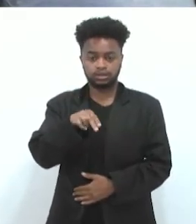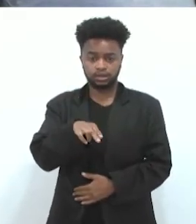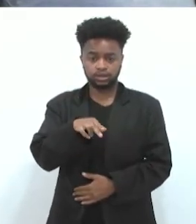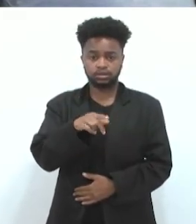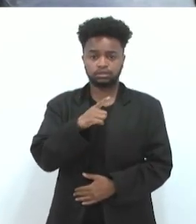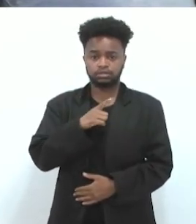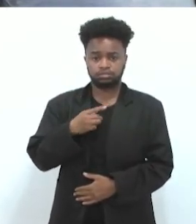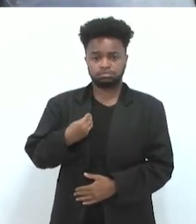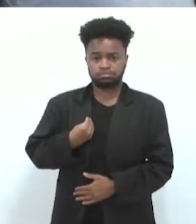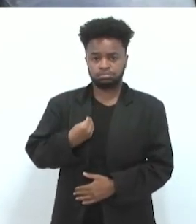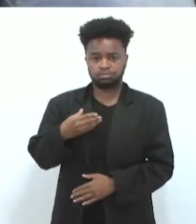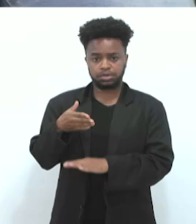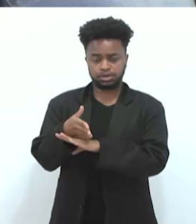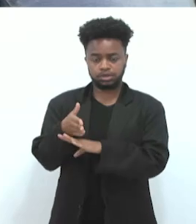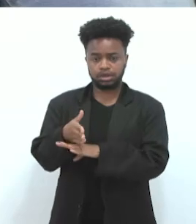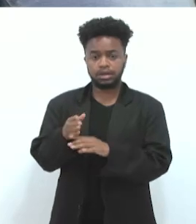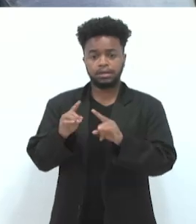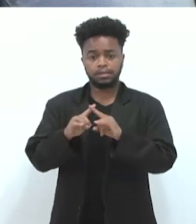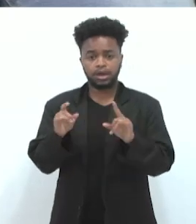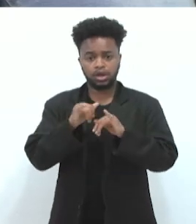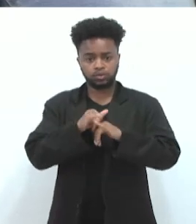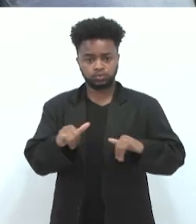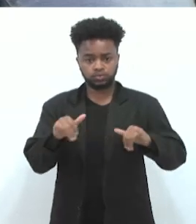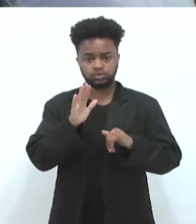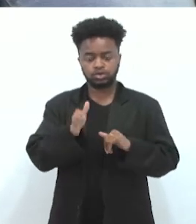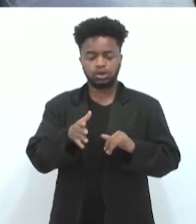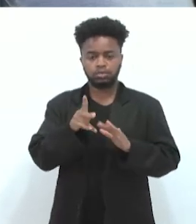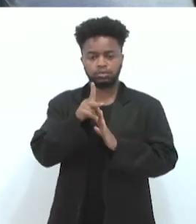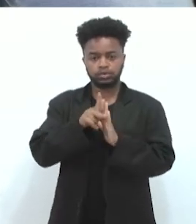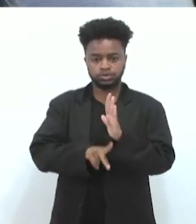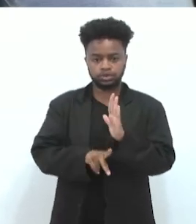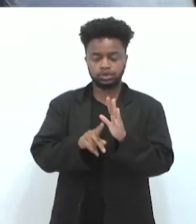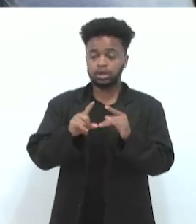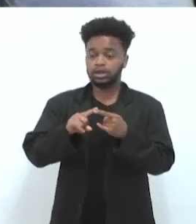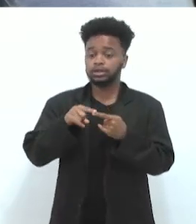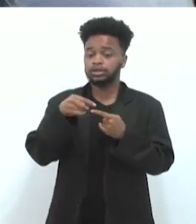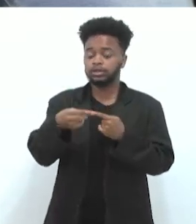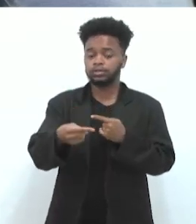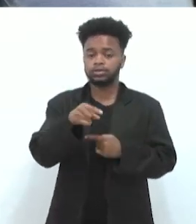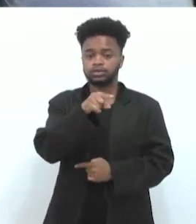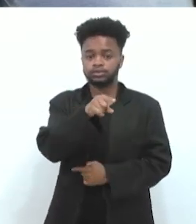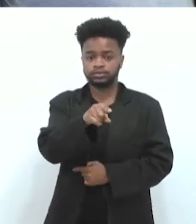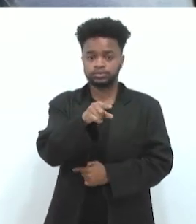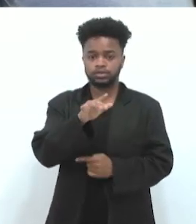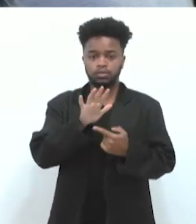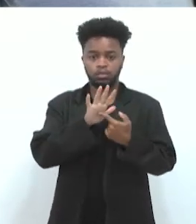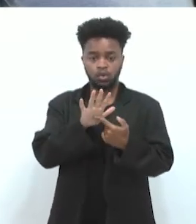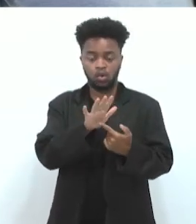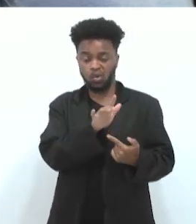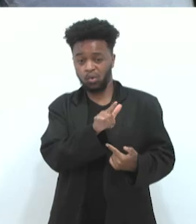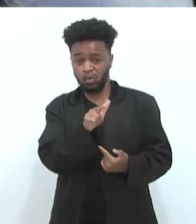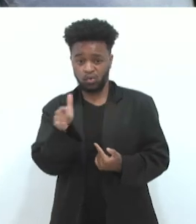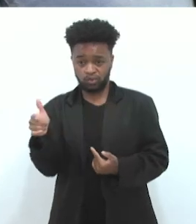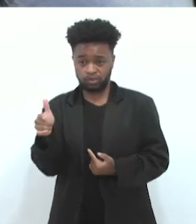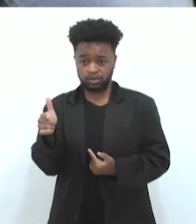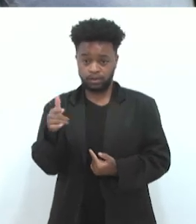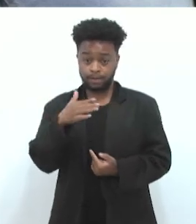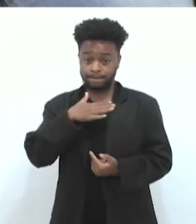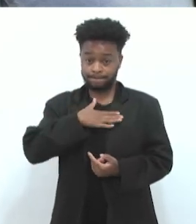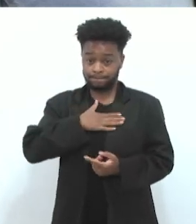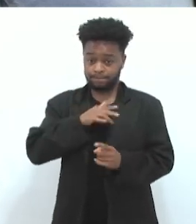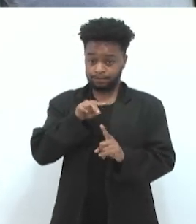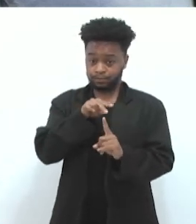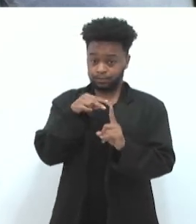foi anunciado. Né? Em seguida, você apresentar outro, no meu entendimento,